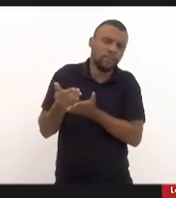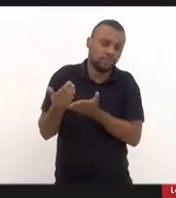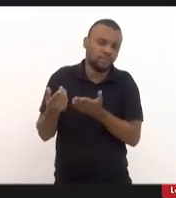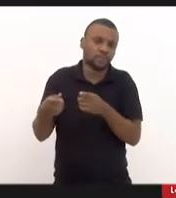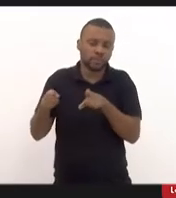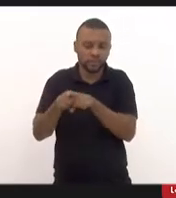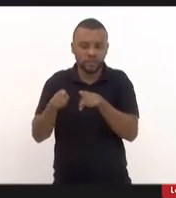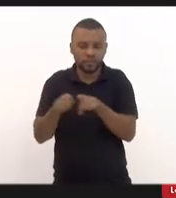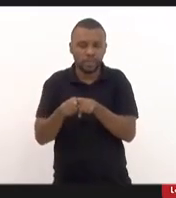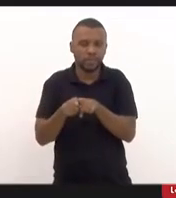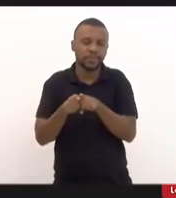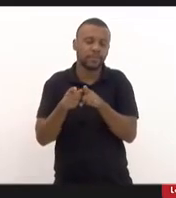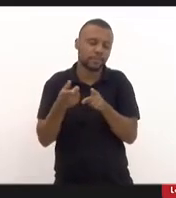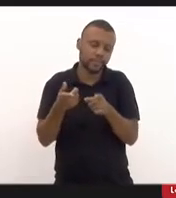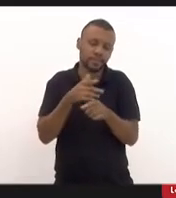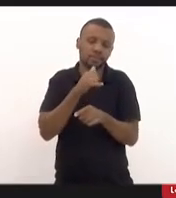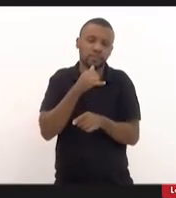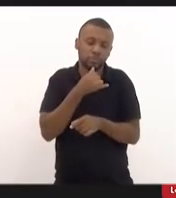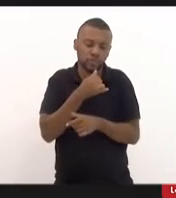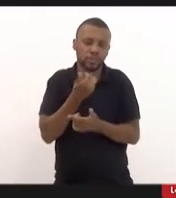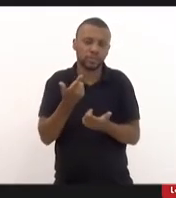estamos na rabeira, infelizmente. Pode ir.